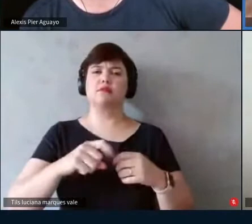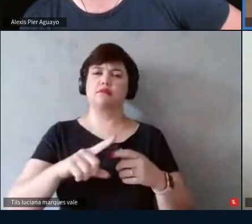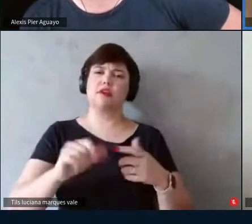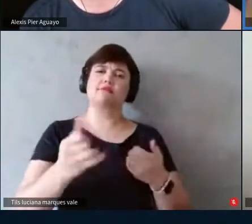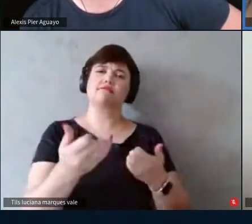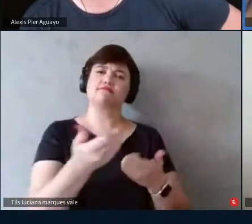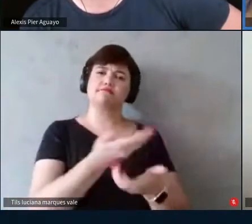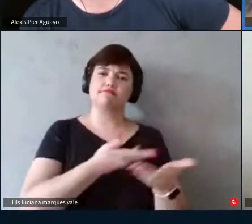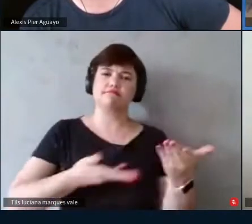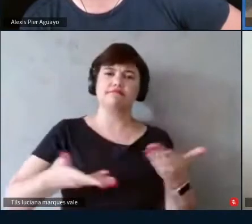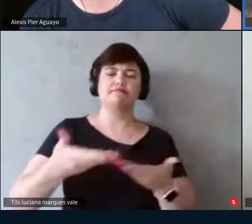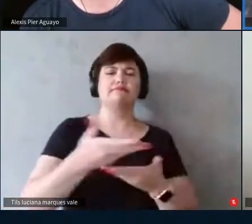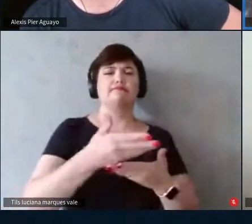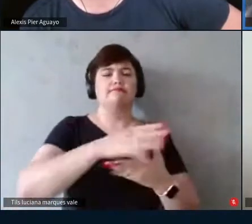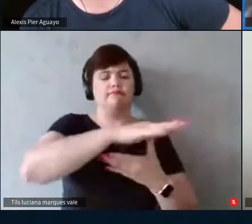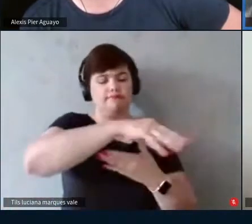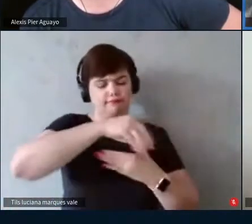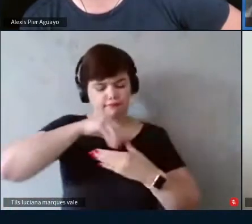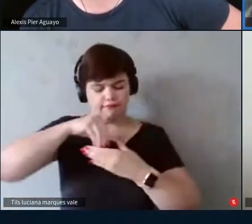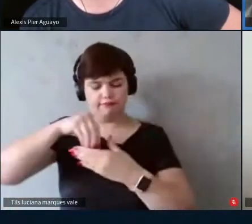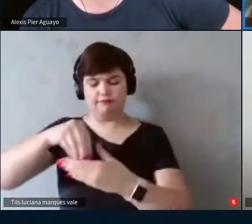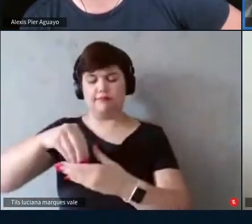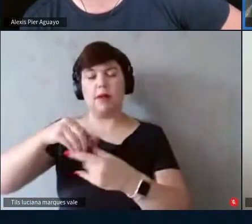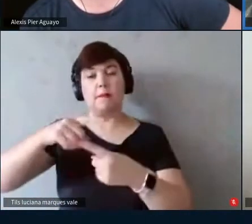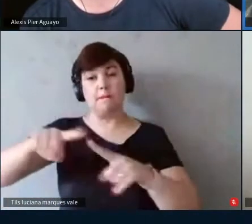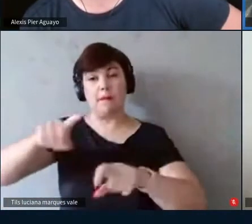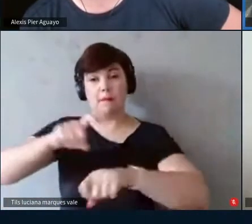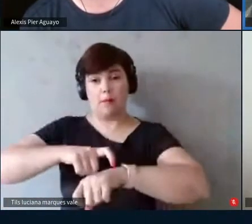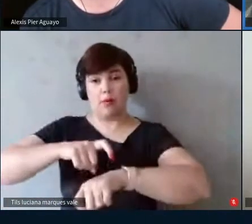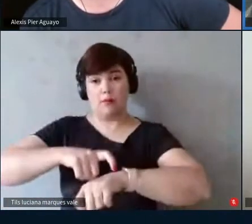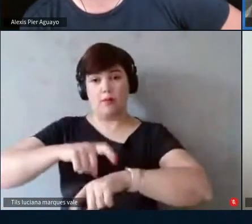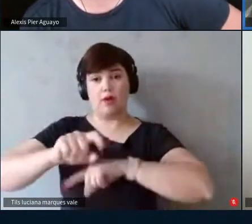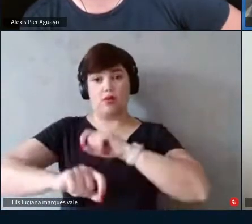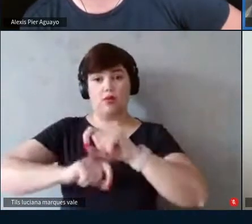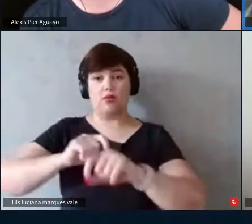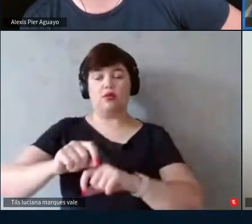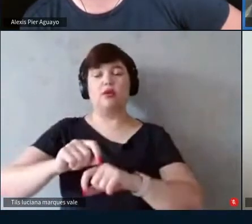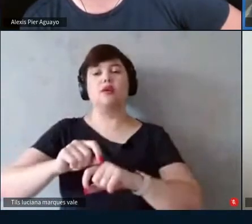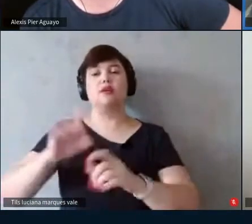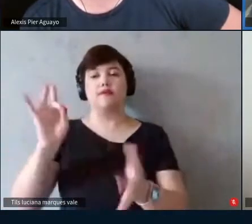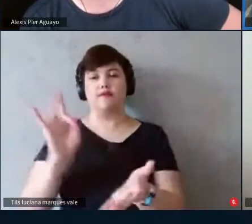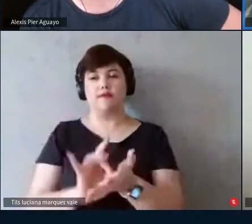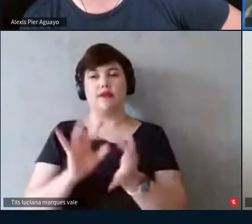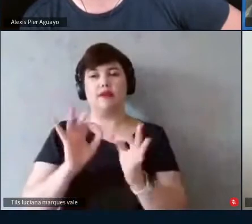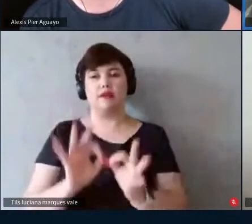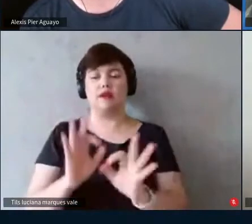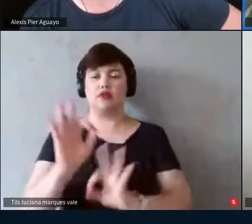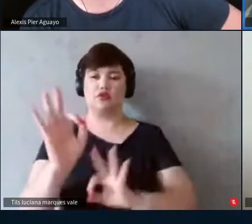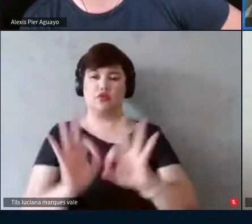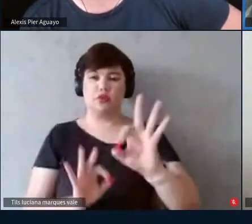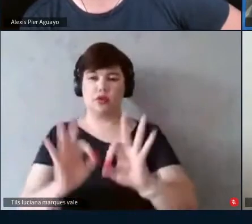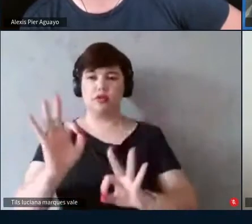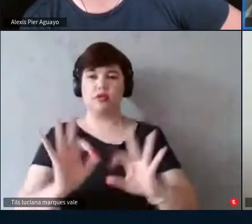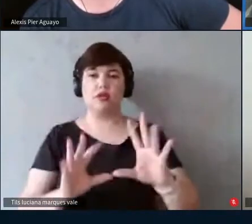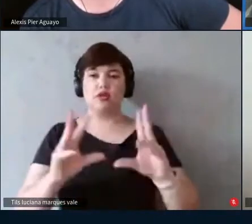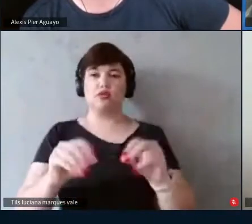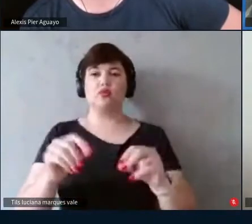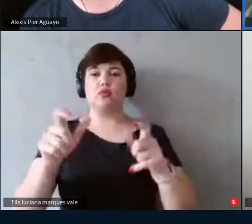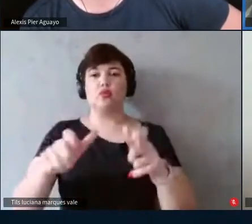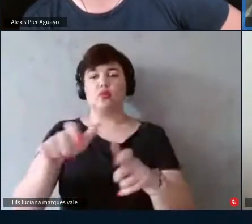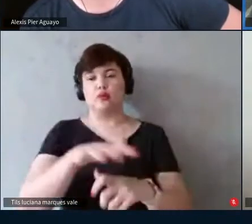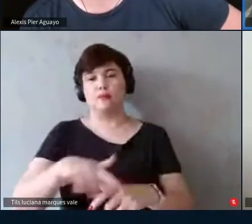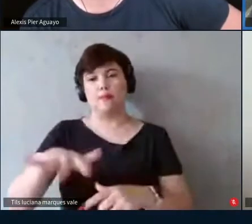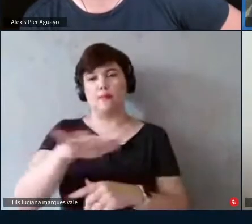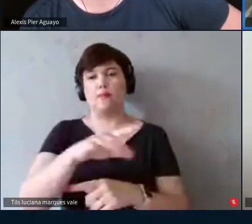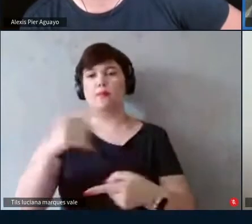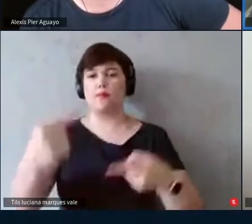conversam, elas nutrem, né? Mas agora é o momento de vocês realmente já organizarem um espaço de